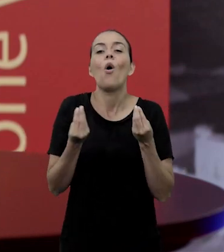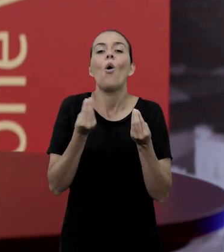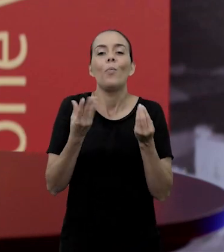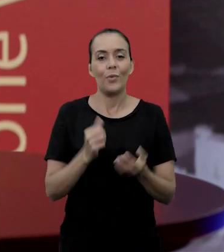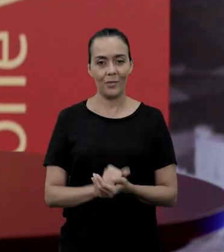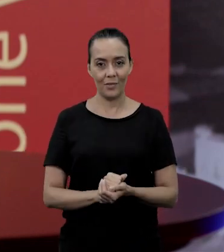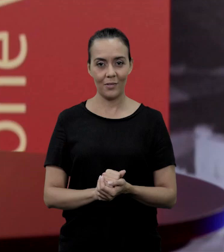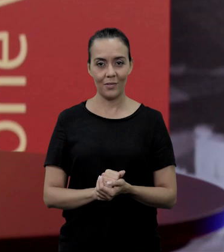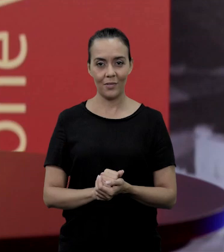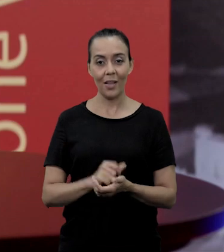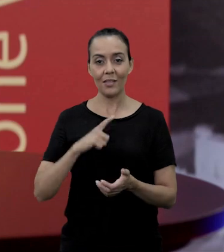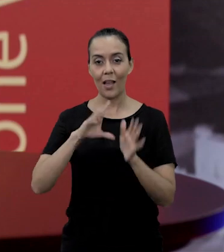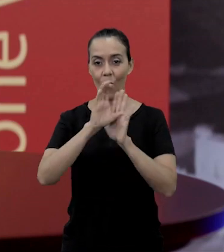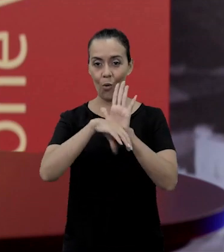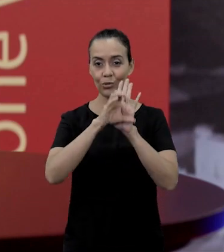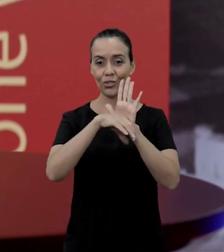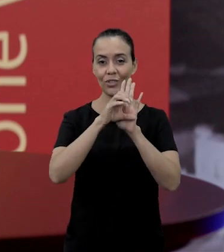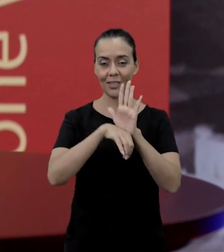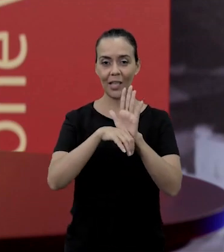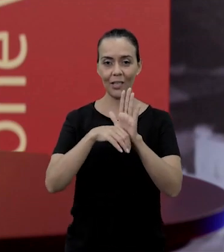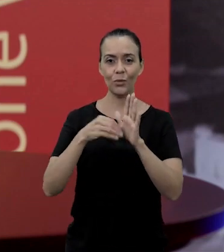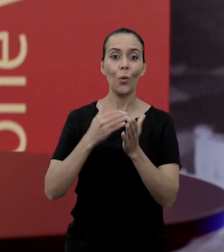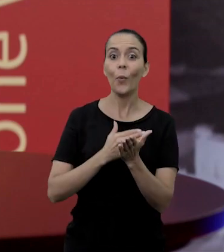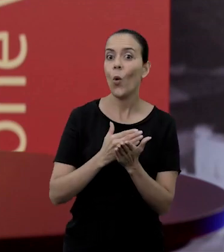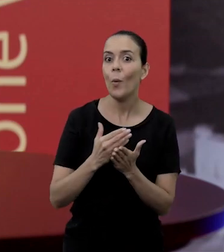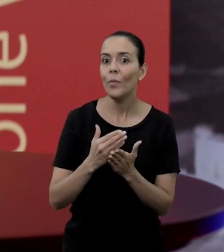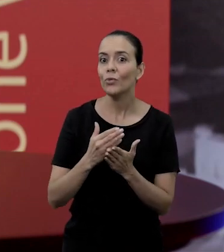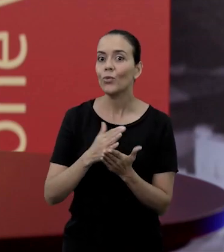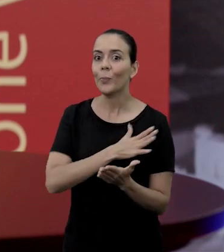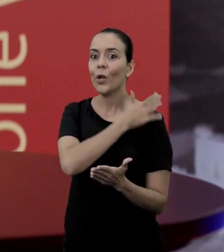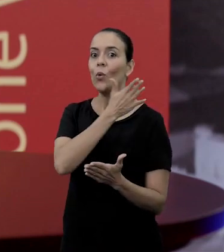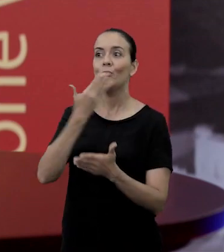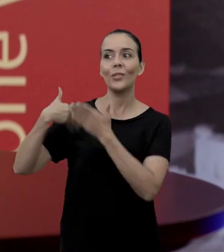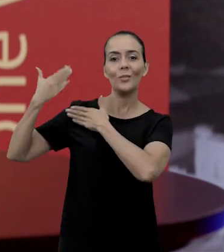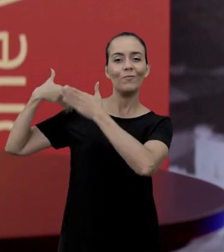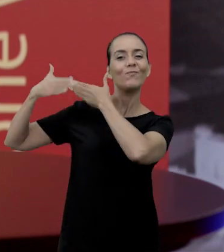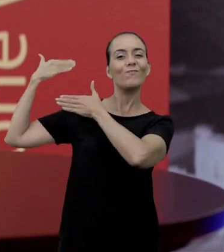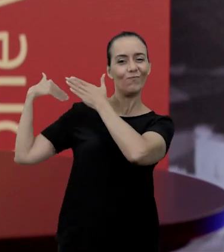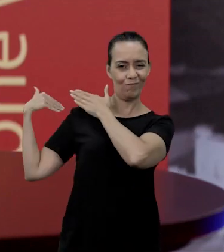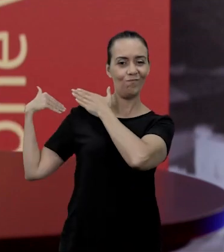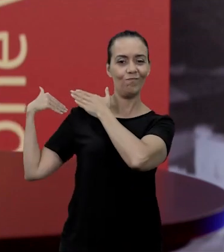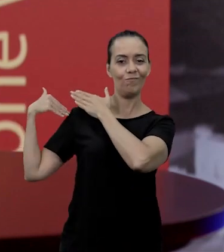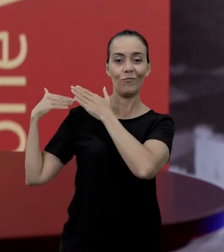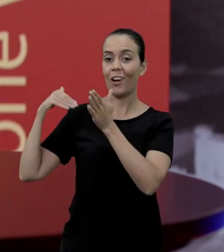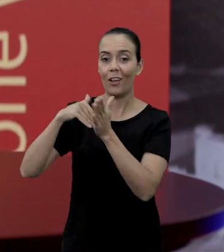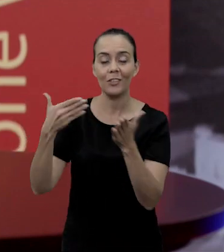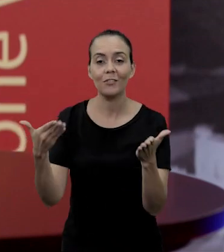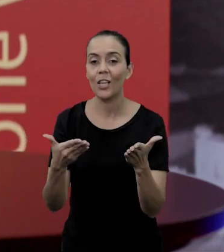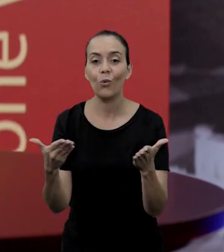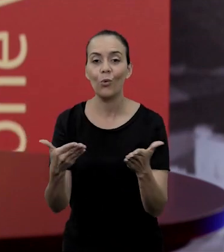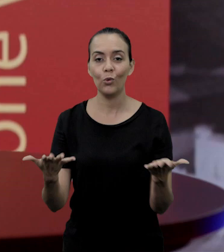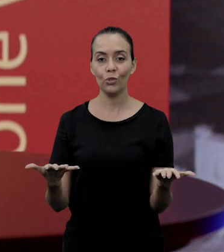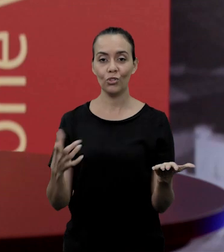ambos conceitos são uma criação do sistema colonial, né? E que se apoderam dessas